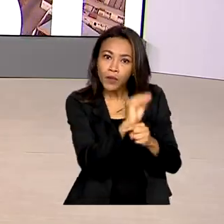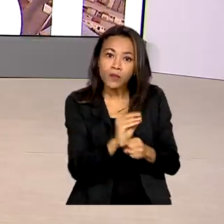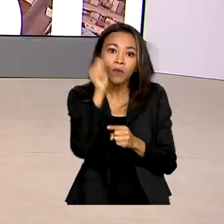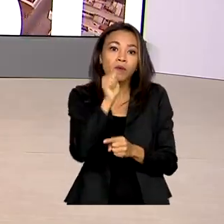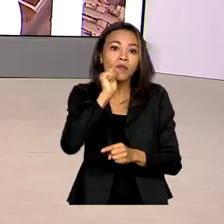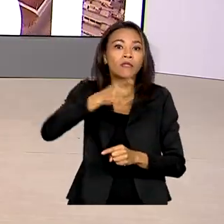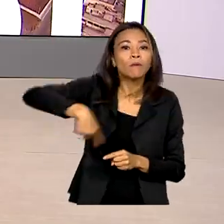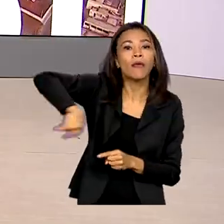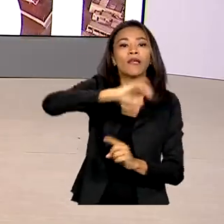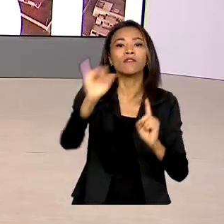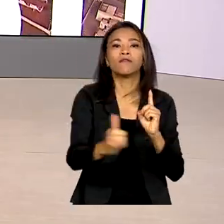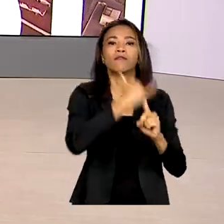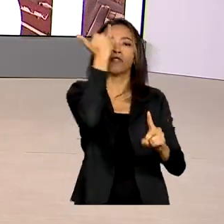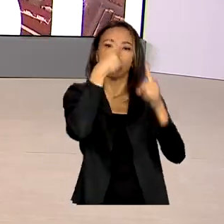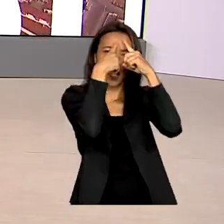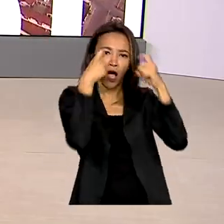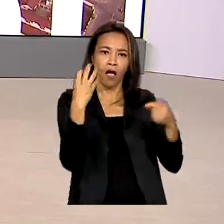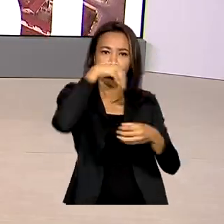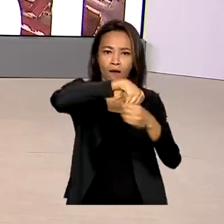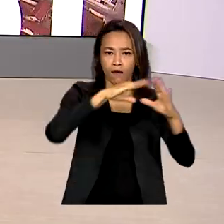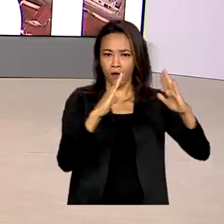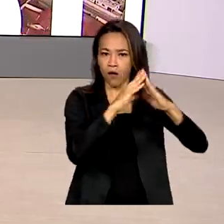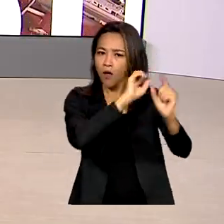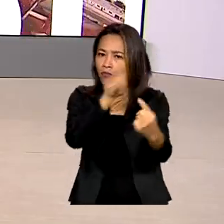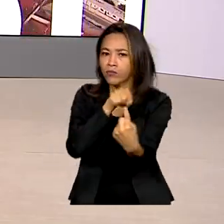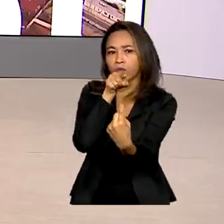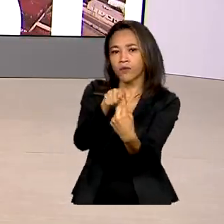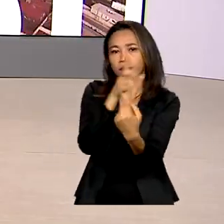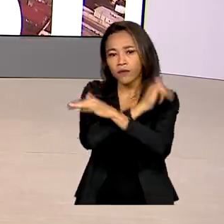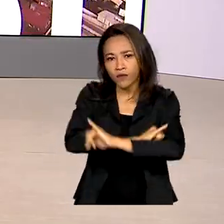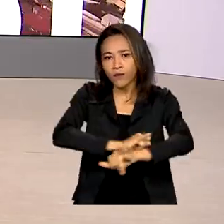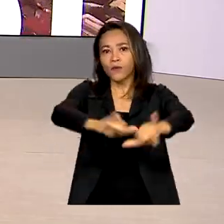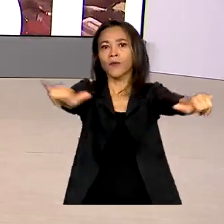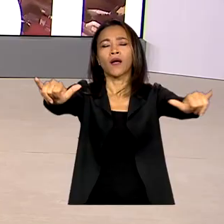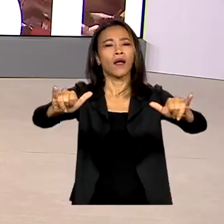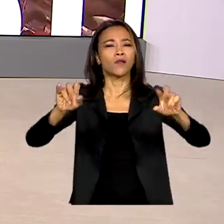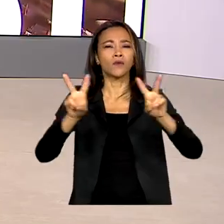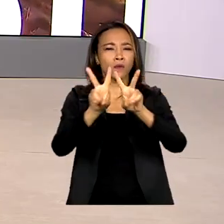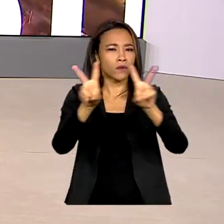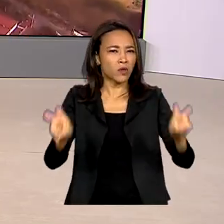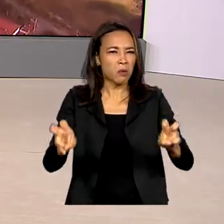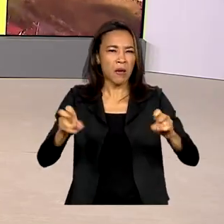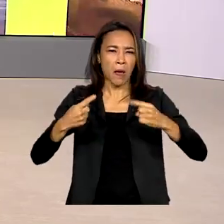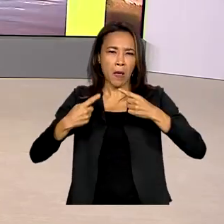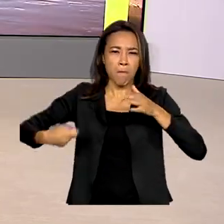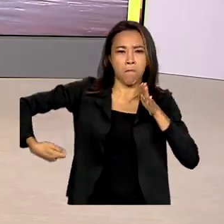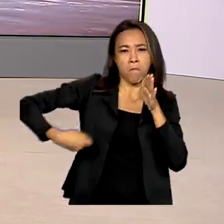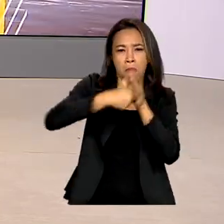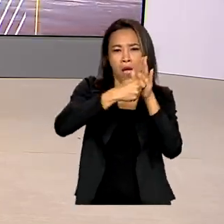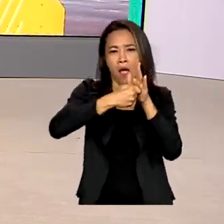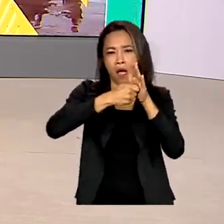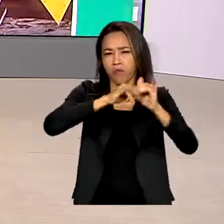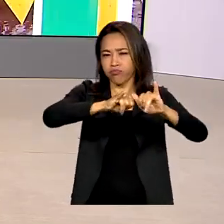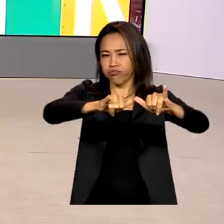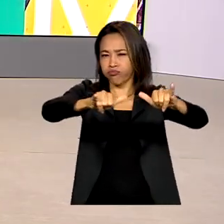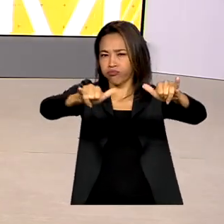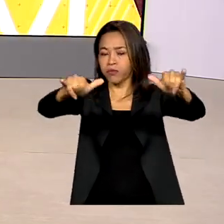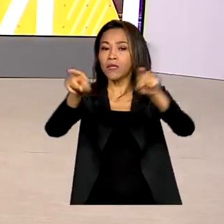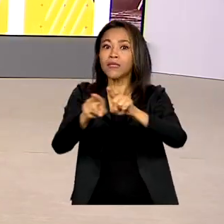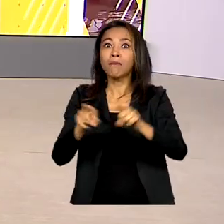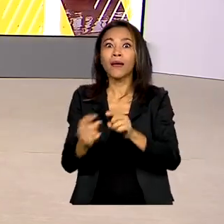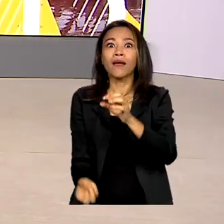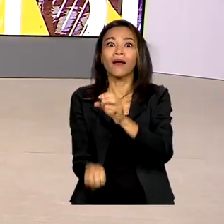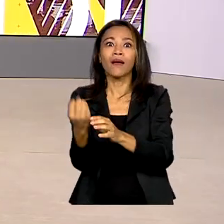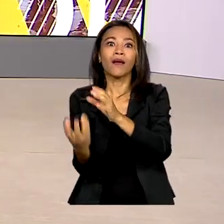violência doméstica. O objetivo é aumentar a divulgação dos canais de denúncia e ampliar o número de casas da